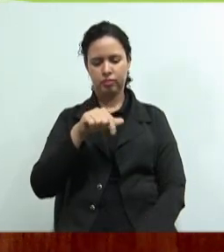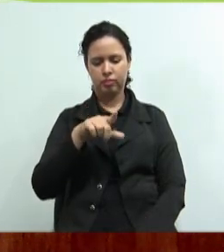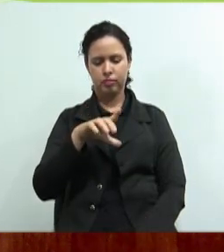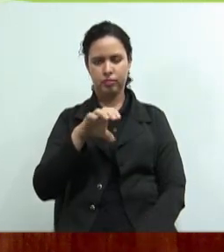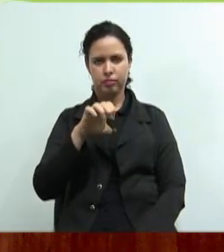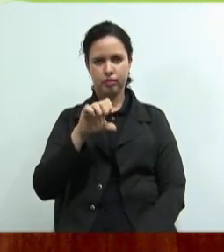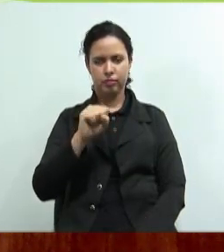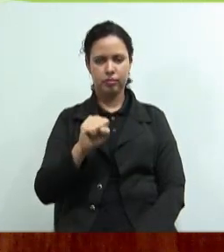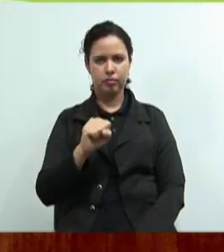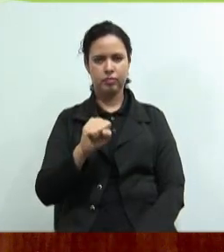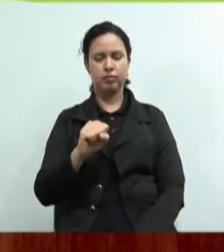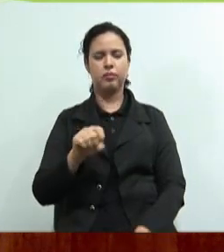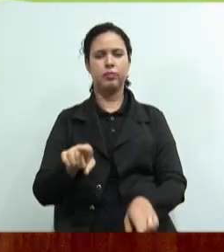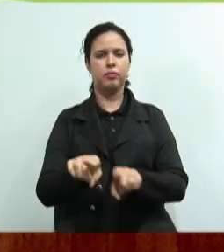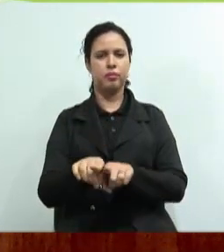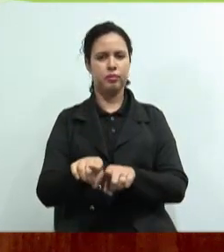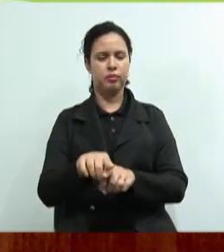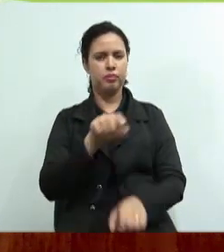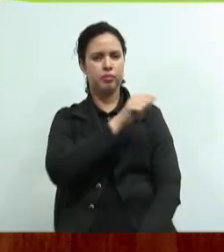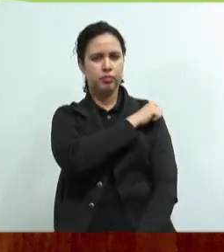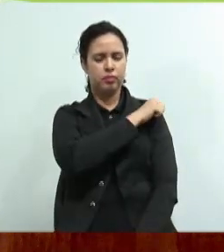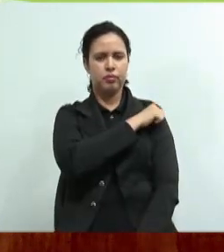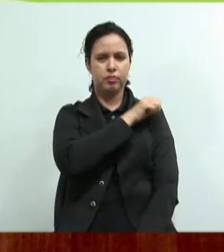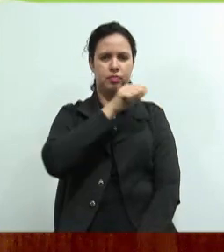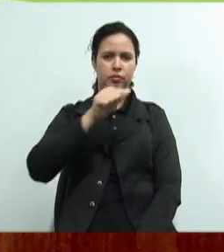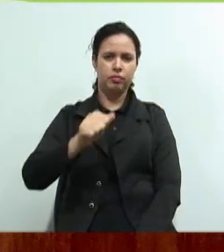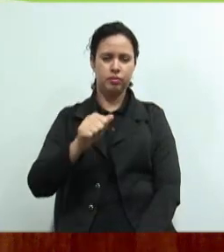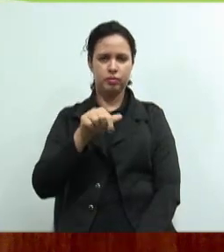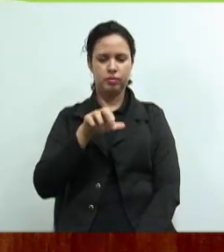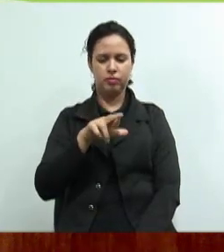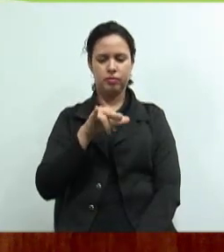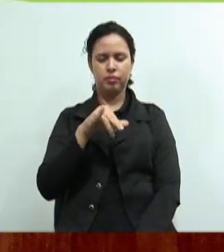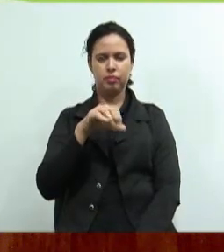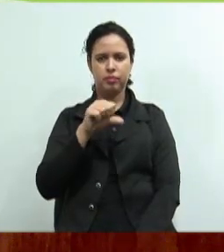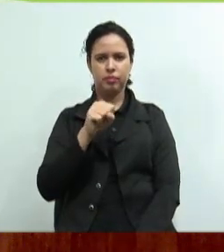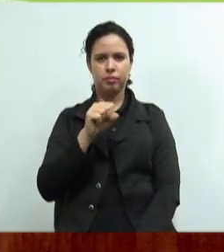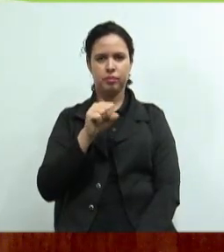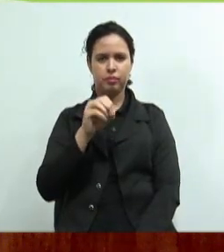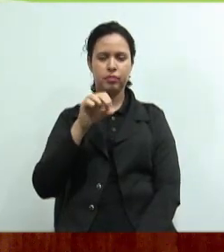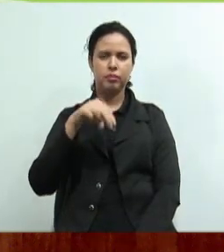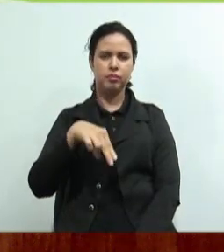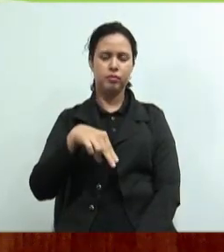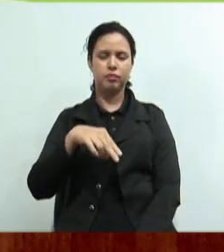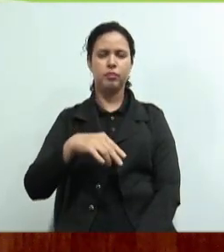do aluno Alisson, também da Escola Campos Sales,